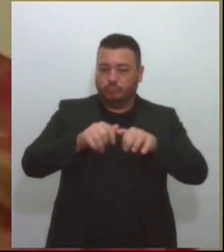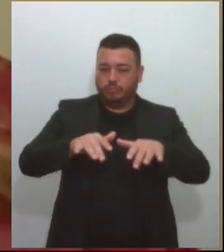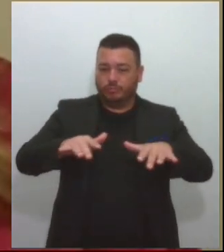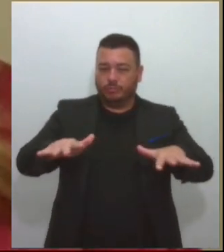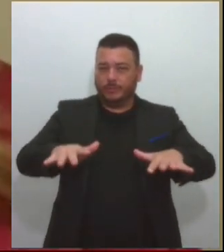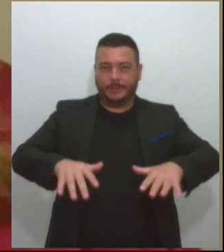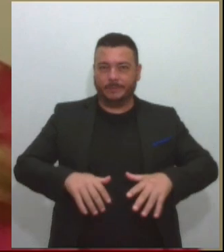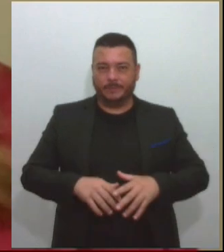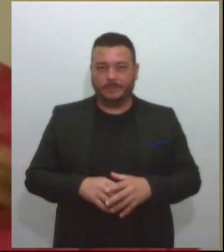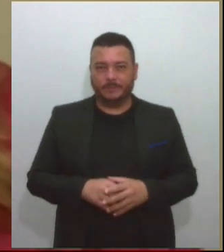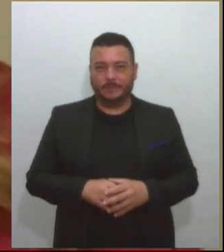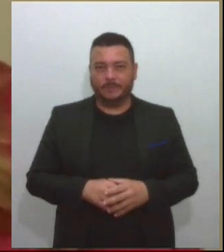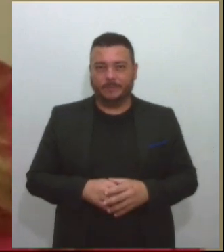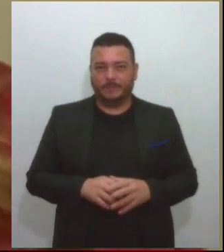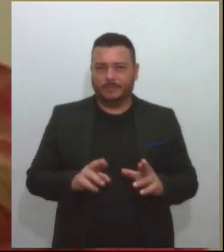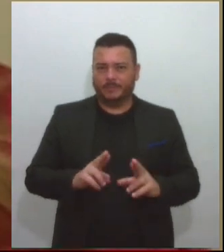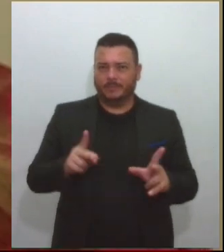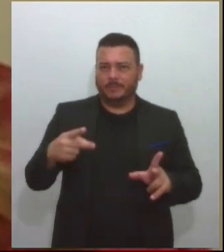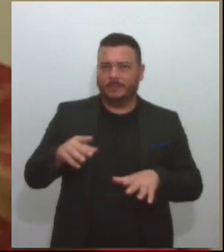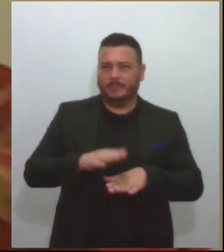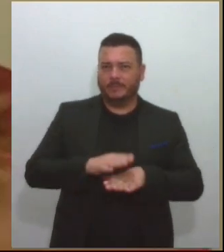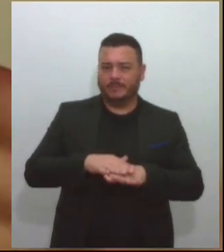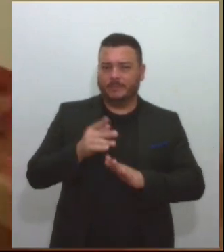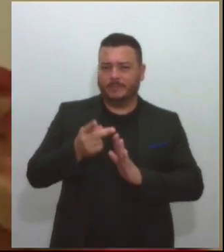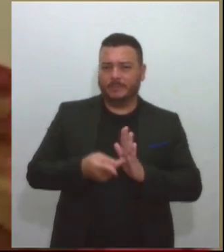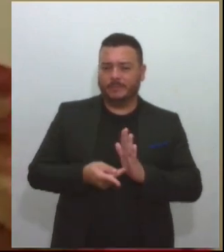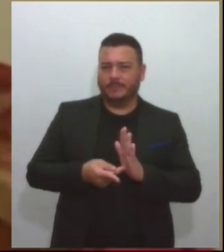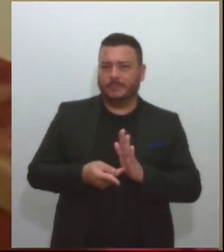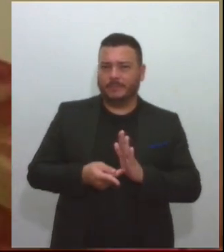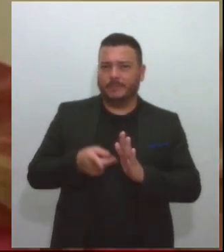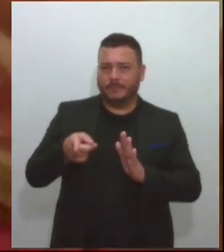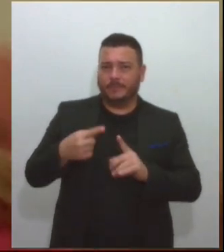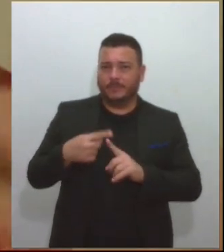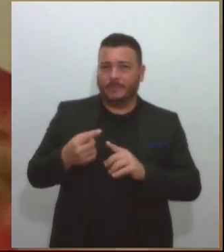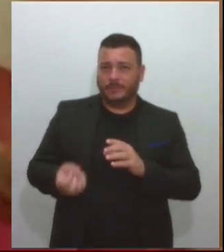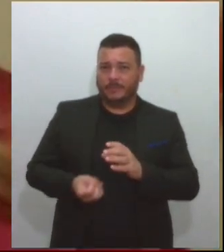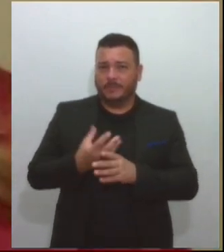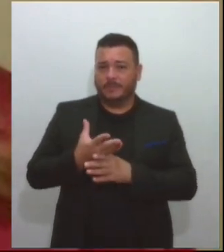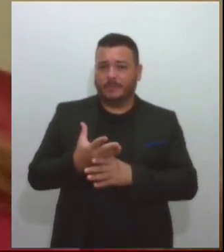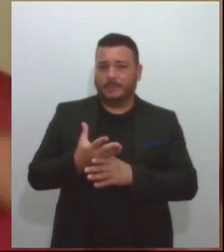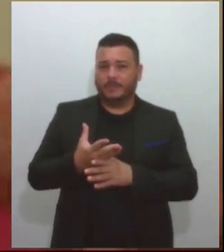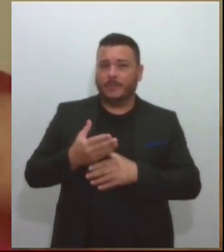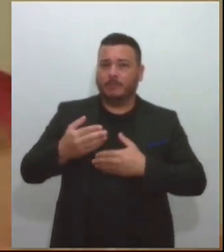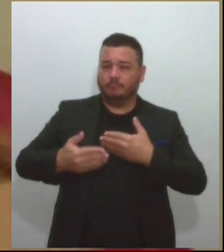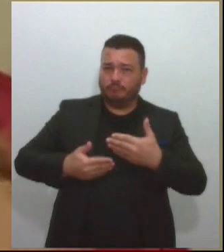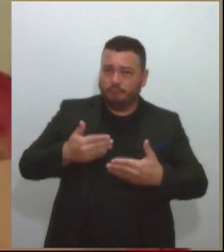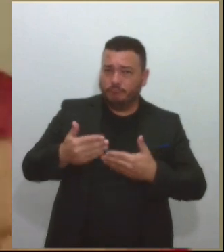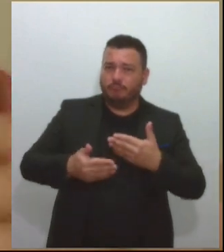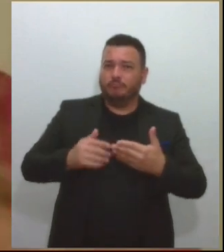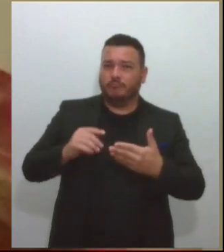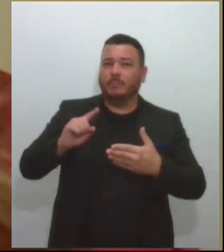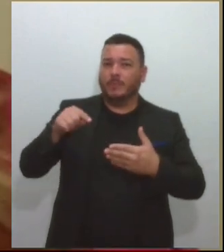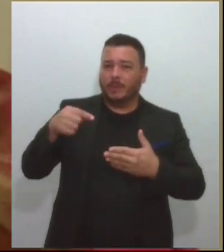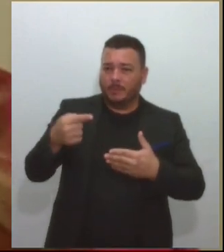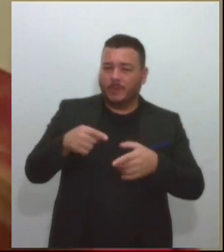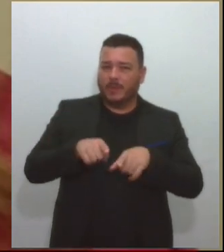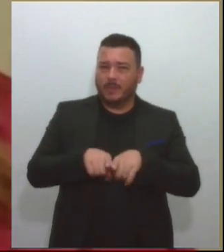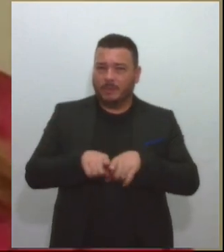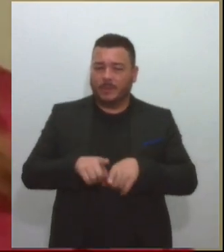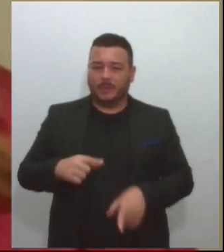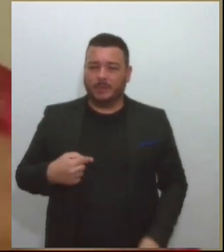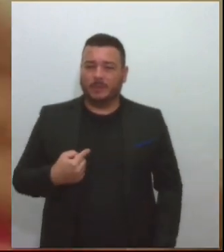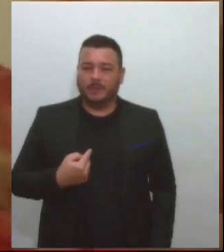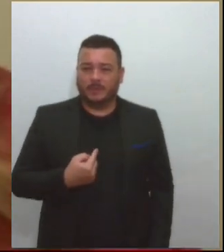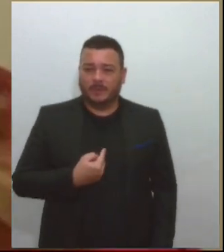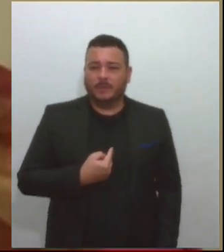O diferencial desse projeto também é que ele vai criar uma rotina. Mesmo depois que a gente passar por essas